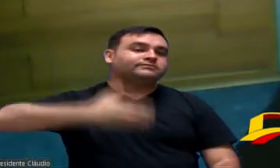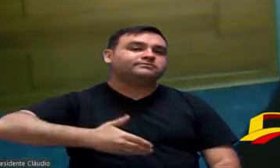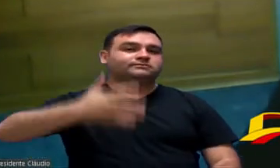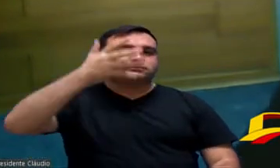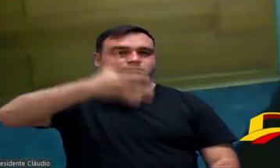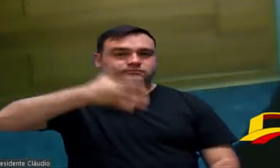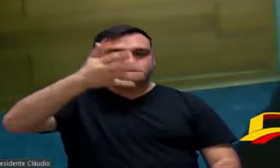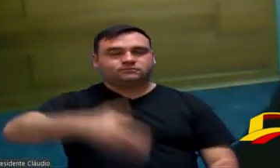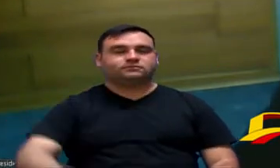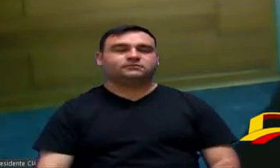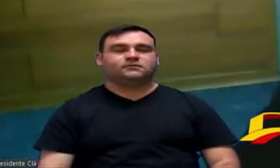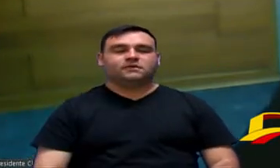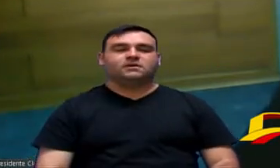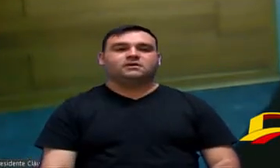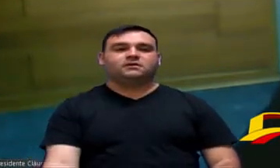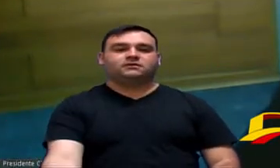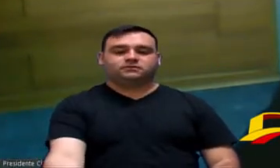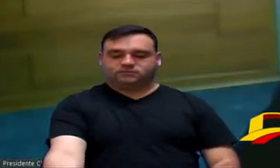favor.